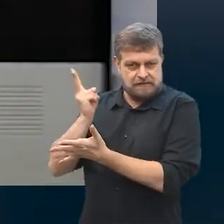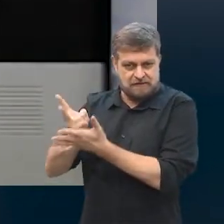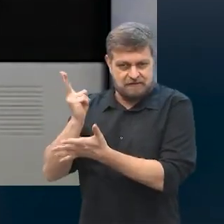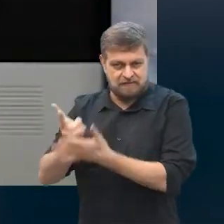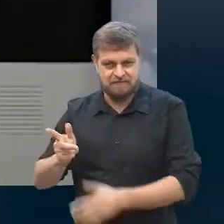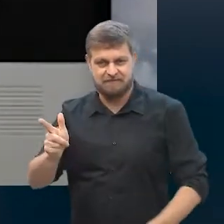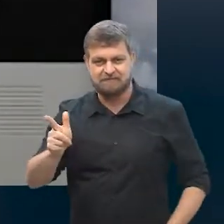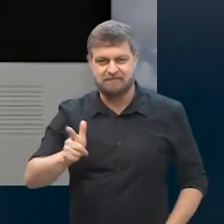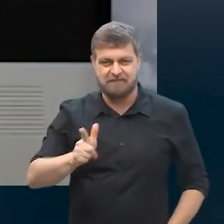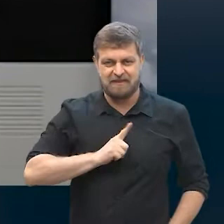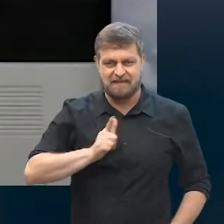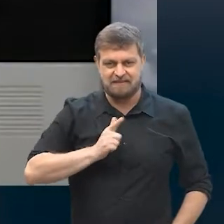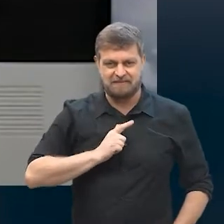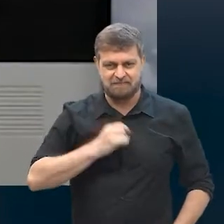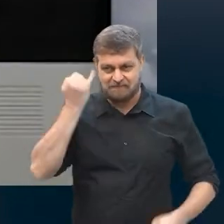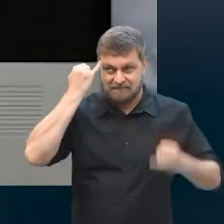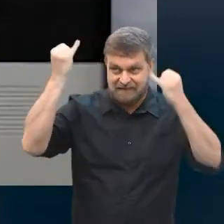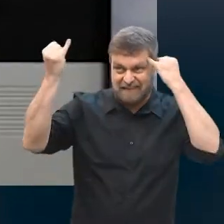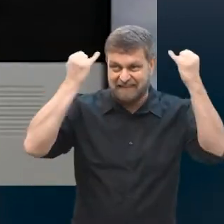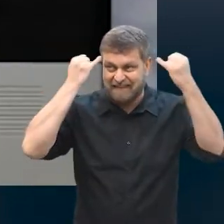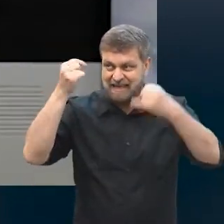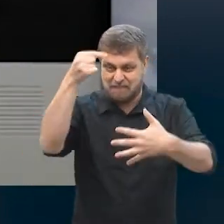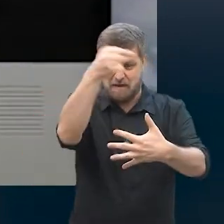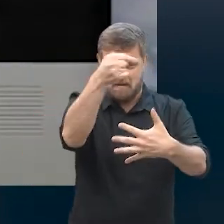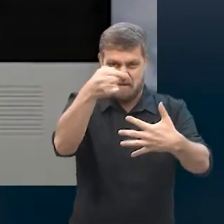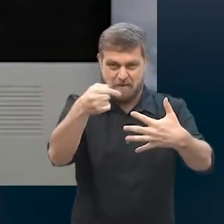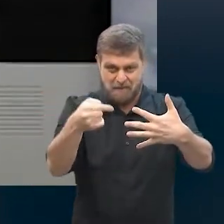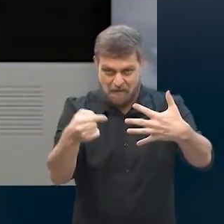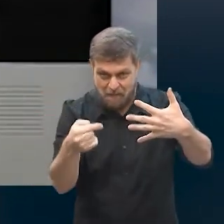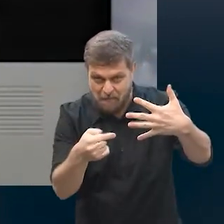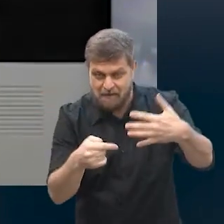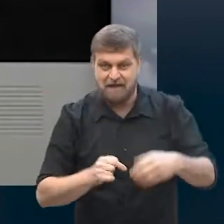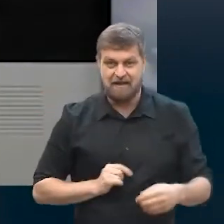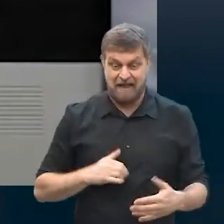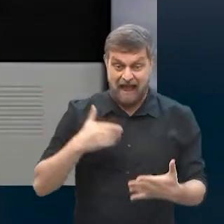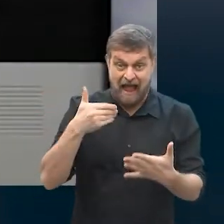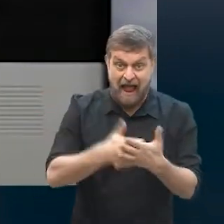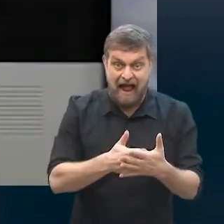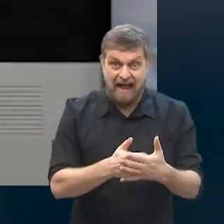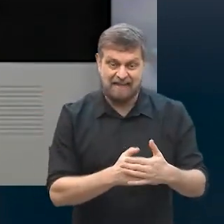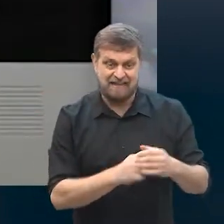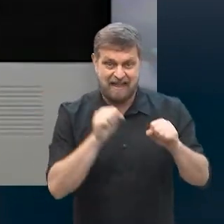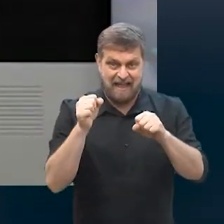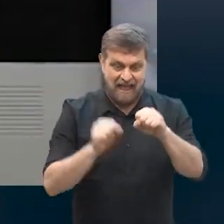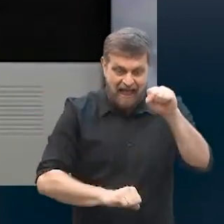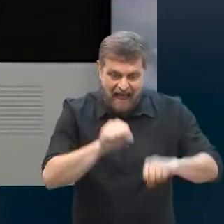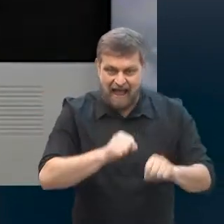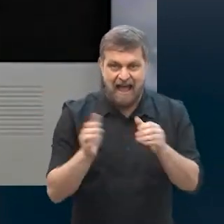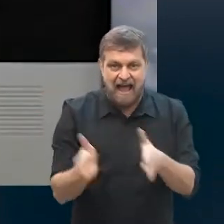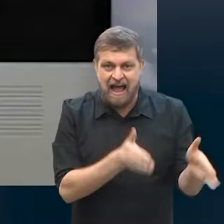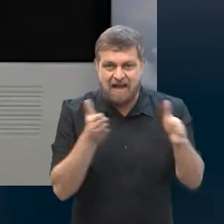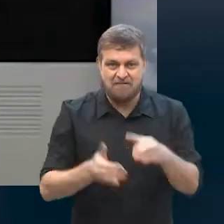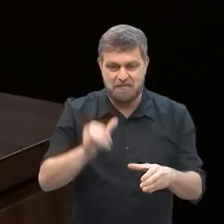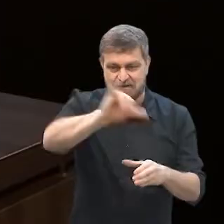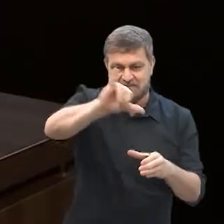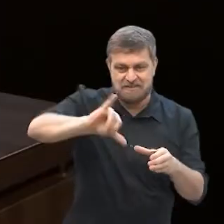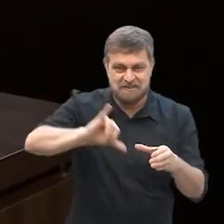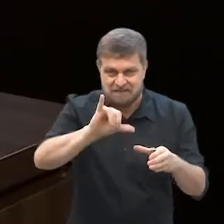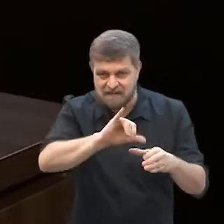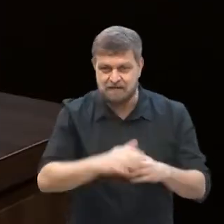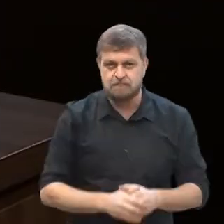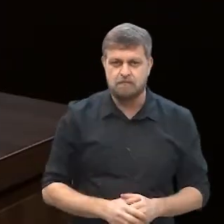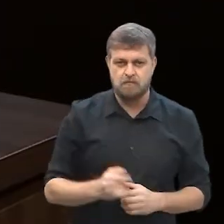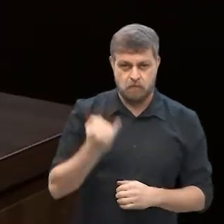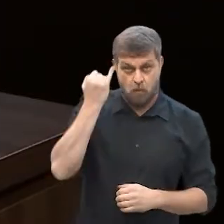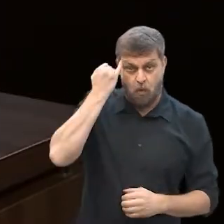várias ideias, foi muito engraçado até chegar na fábrica de vinagre. E parece que uma dessas